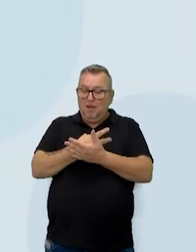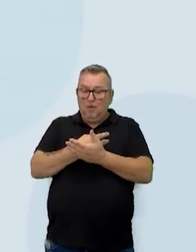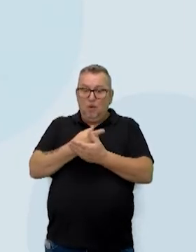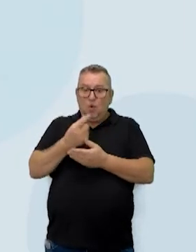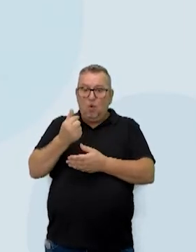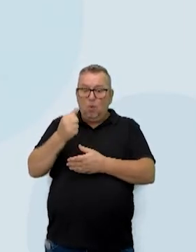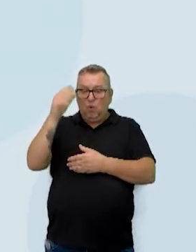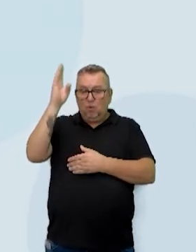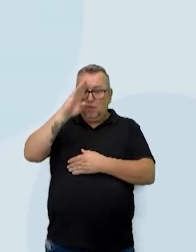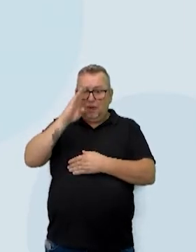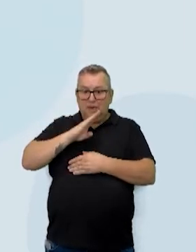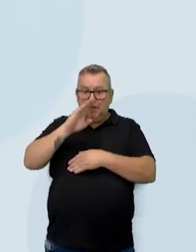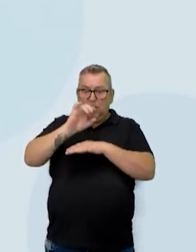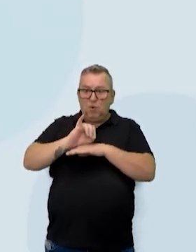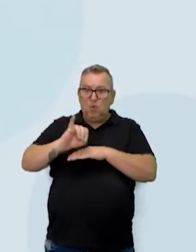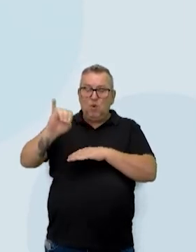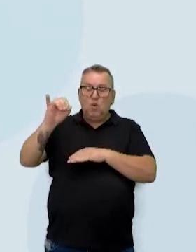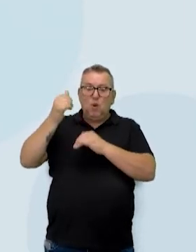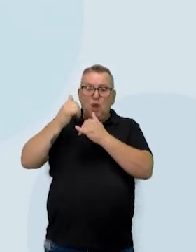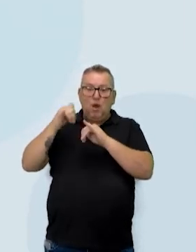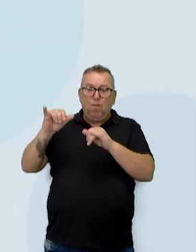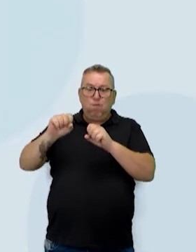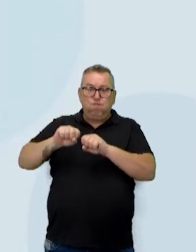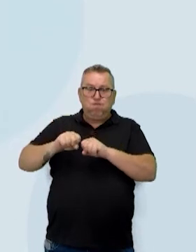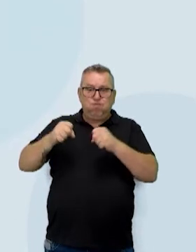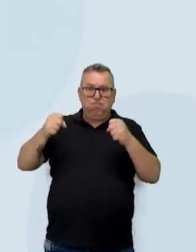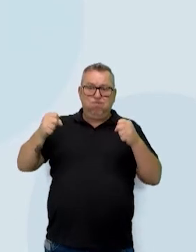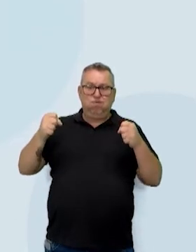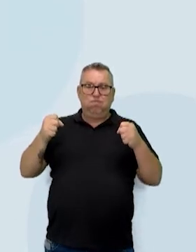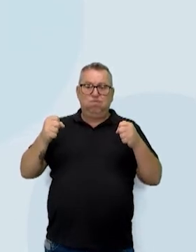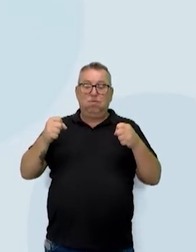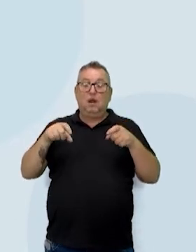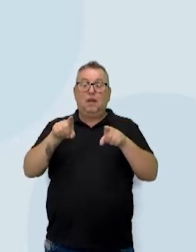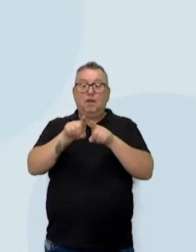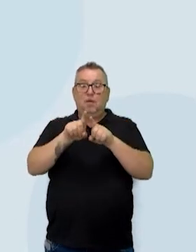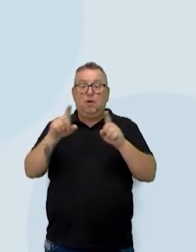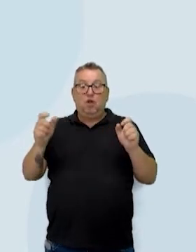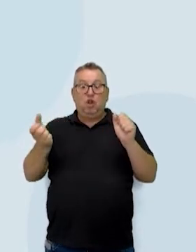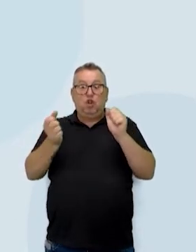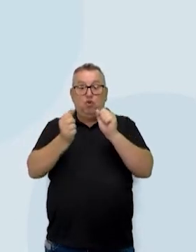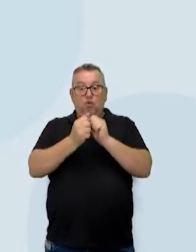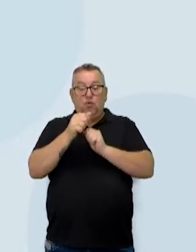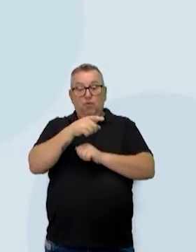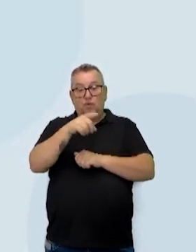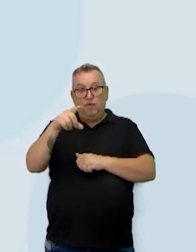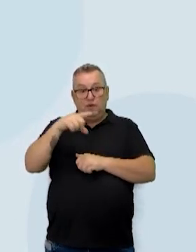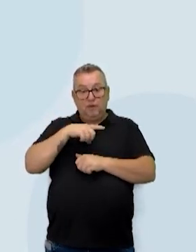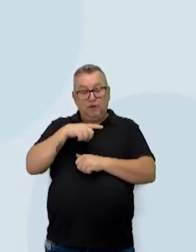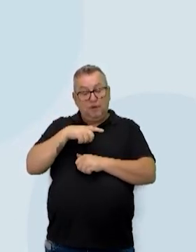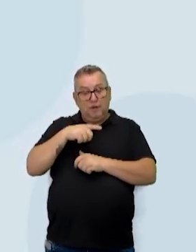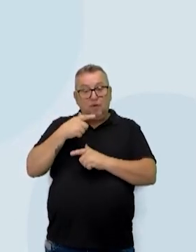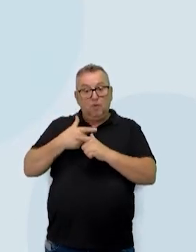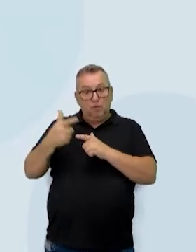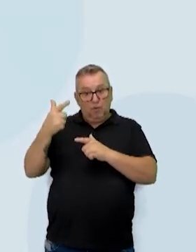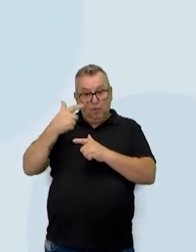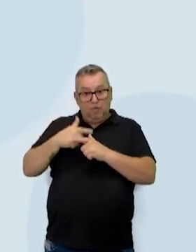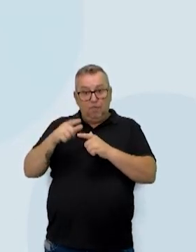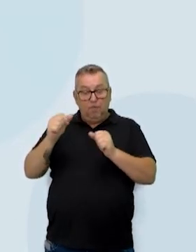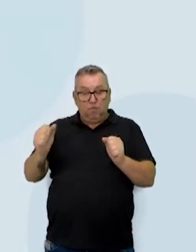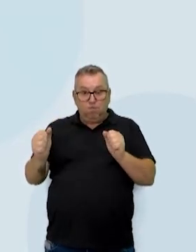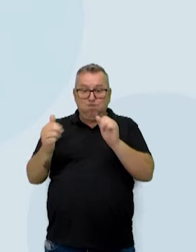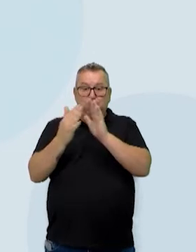custo Brasil da importação de energia explode e, junto com isso, você tem uma crise inflacionária que